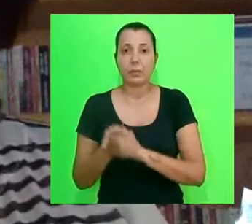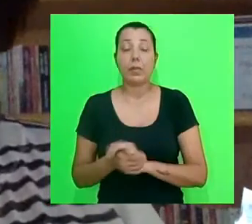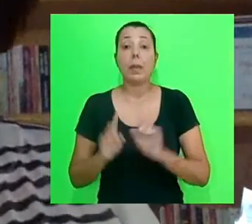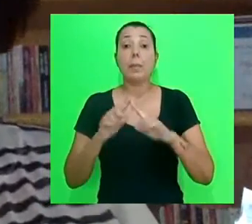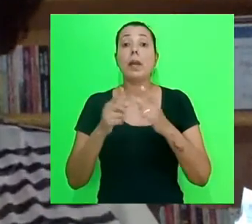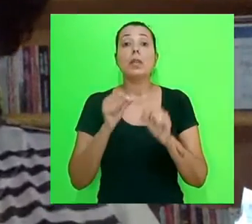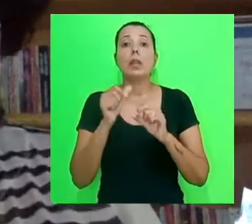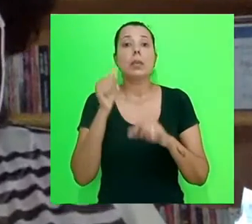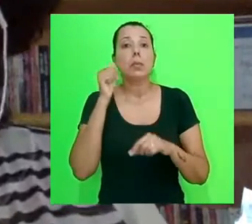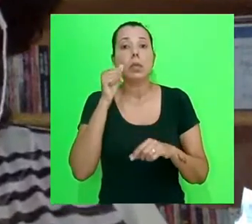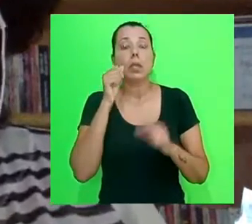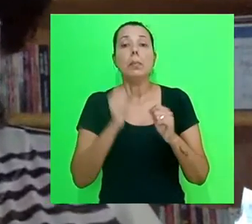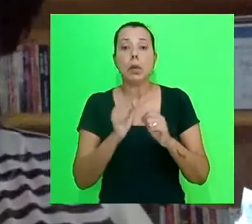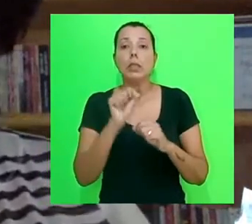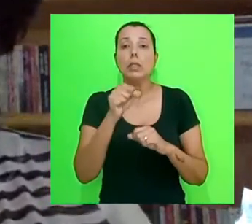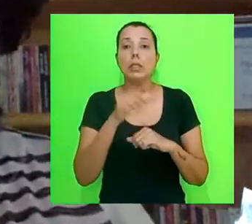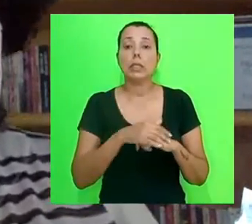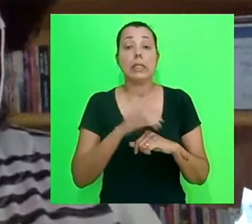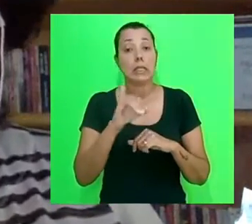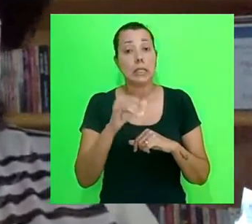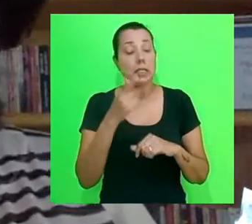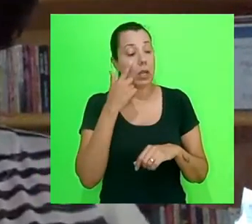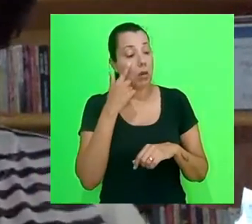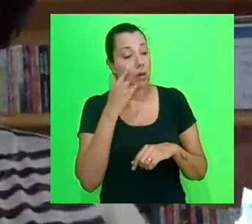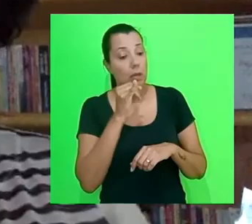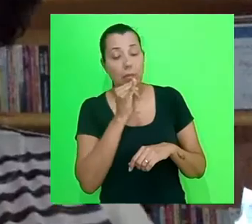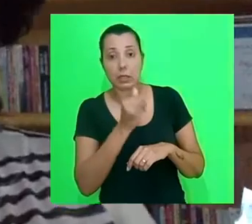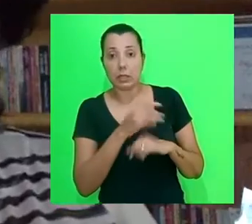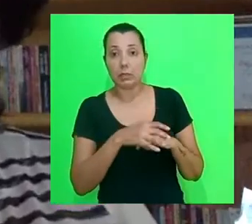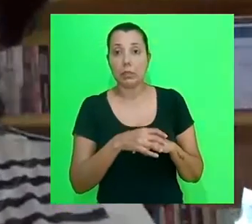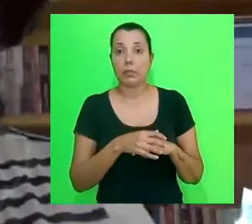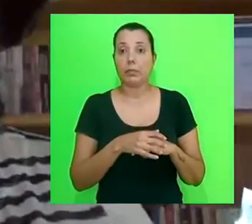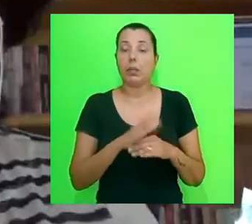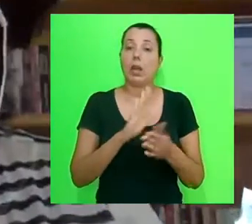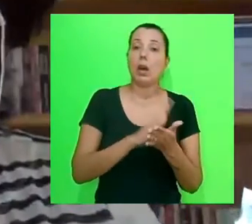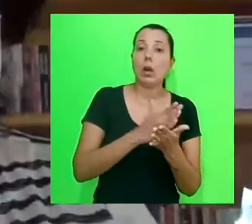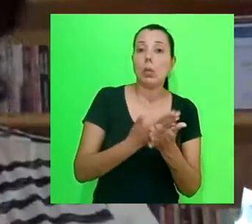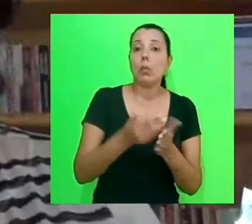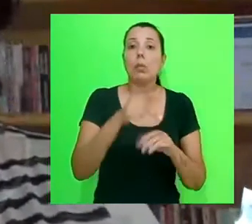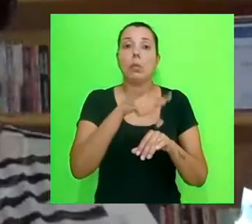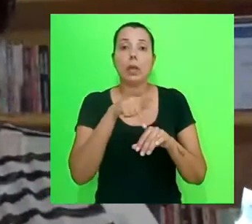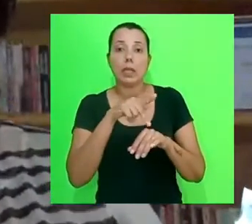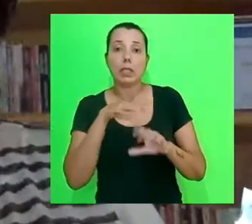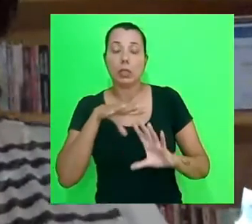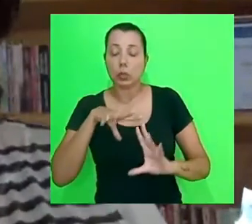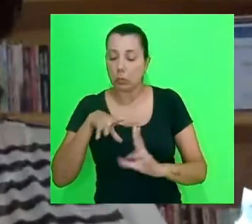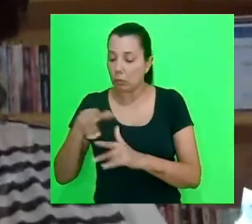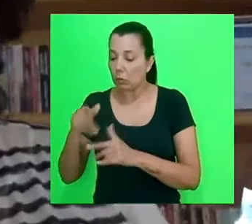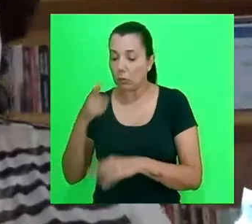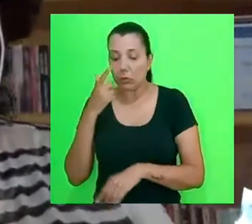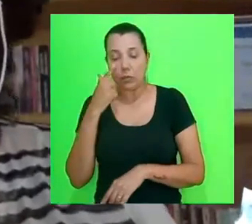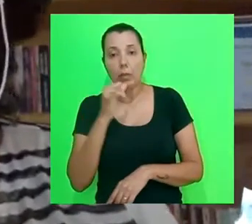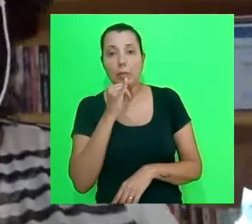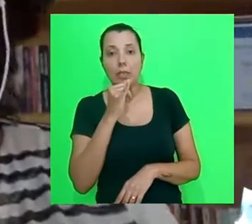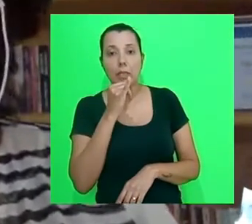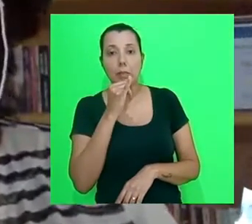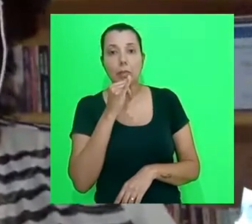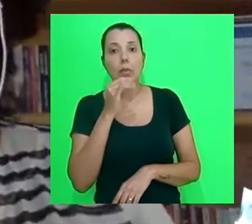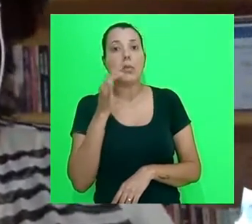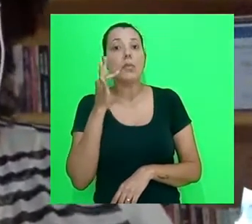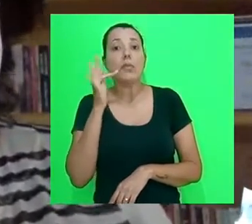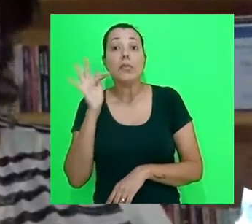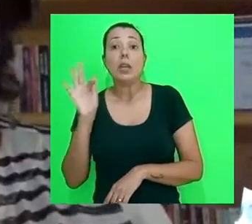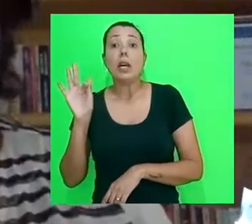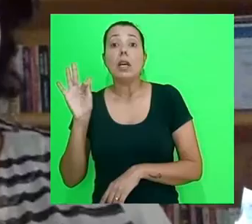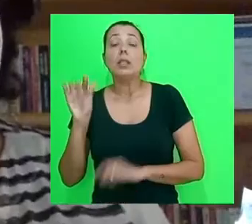as mulheres, nesse período de pandemia, de maior contato com o agressor, entre a vítima e o agressor, uma das medidas que eles